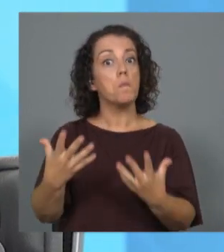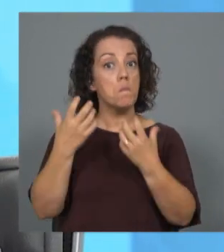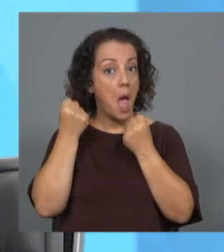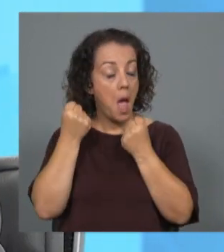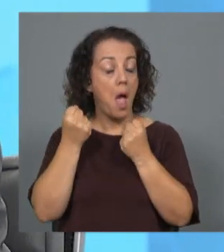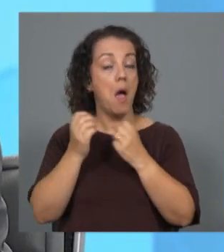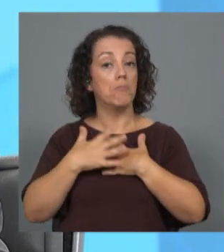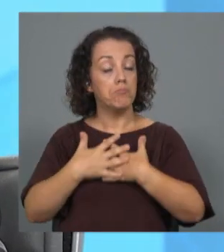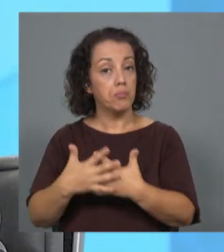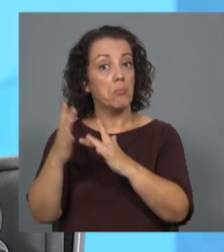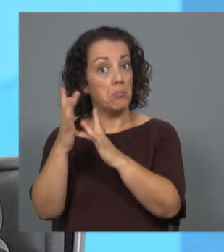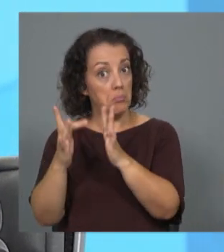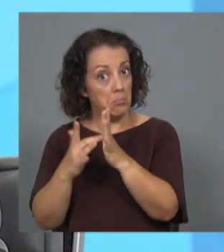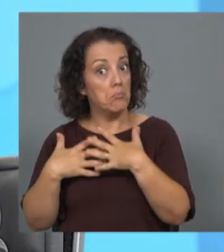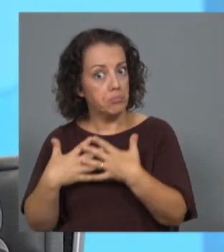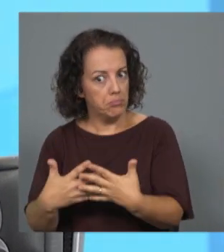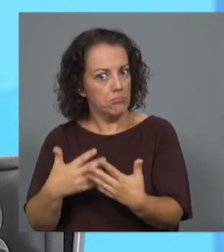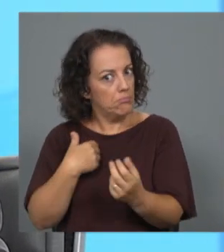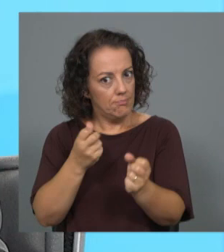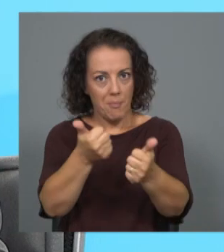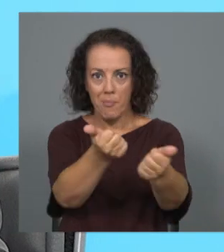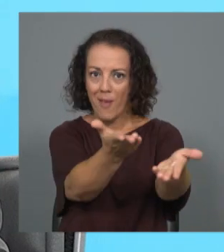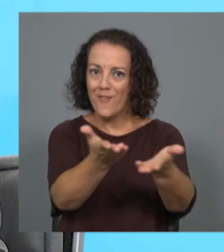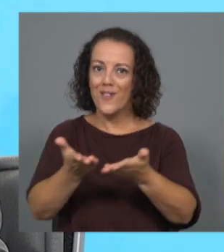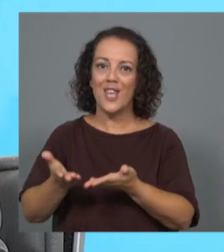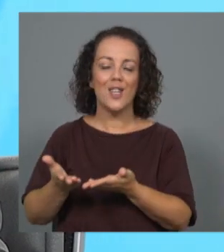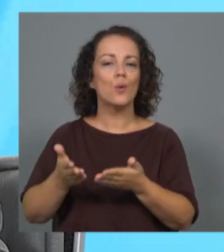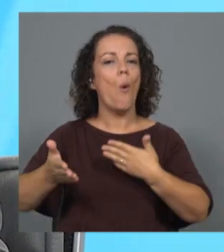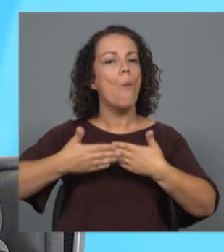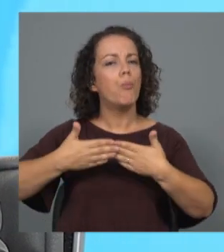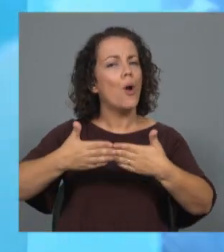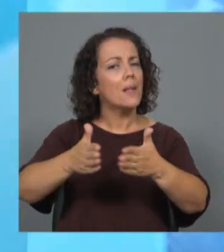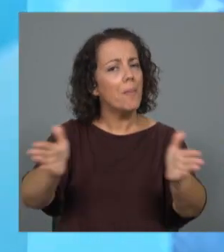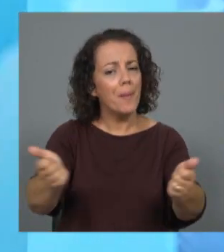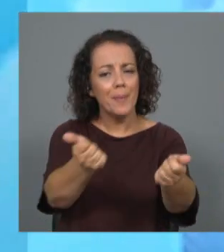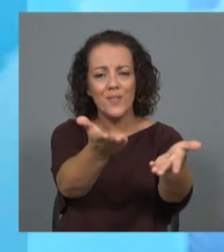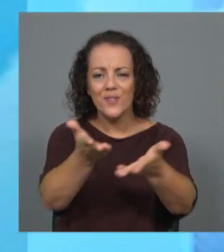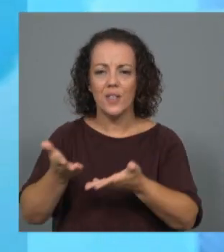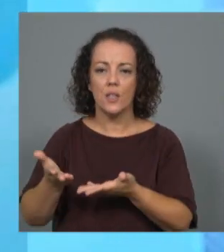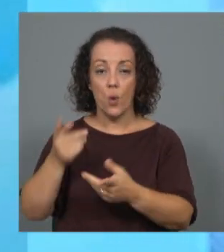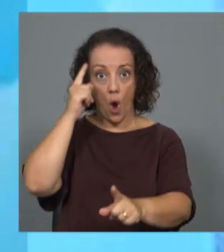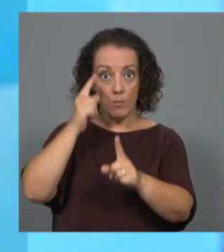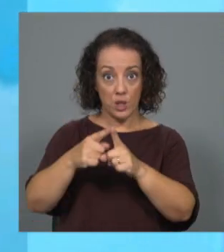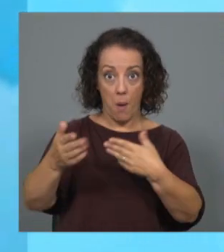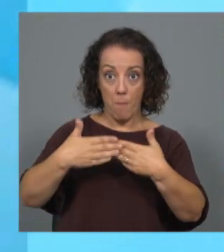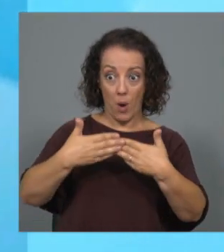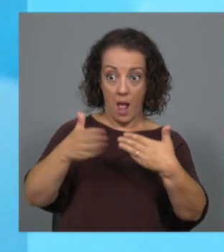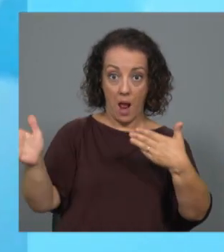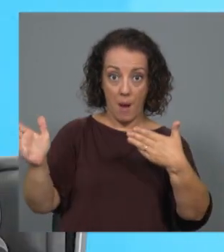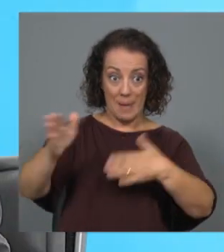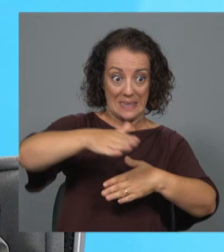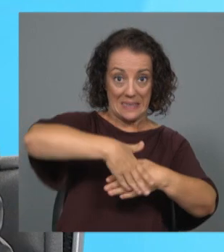caso, naturalmente nós não fechamos as portas. As portas estão abertas não para que eles saiam, mas para que eles